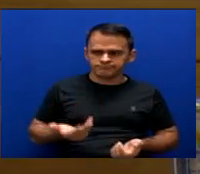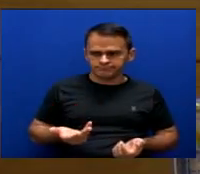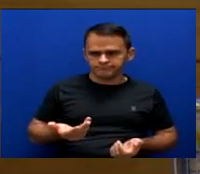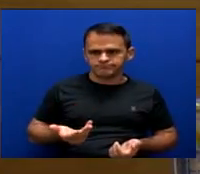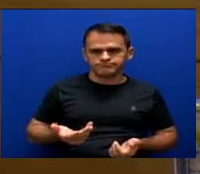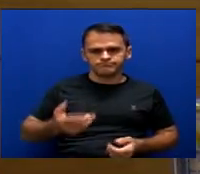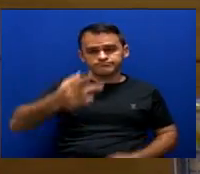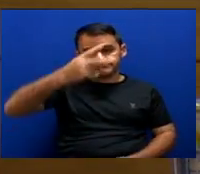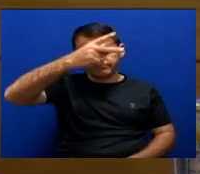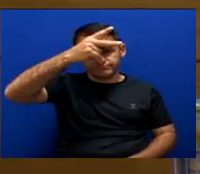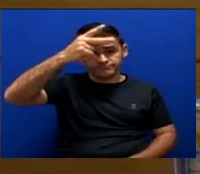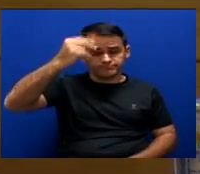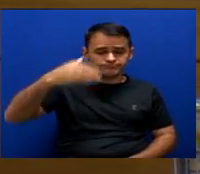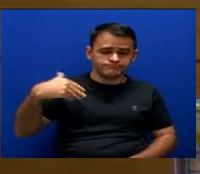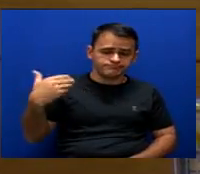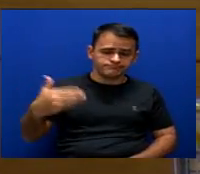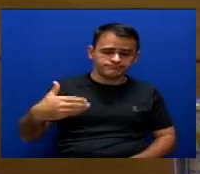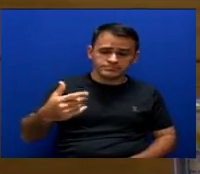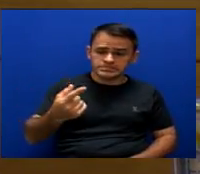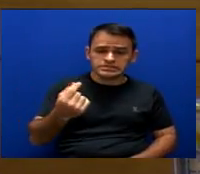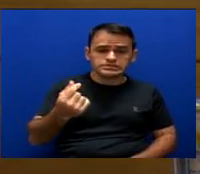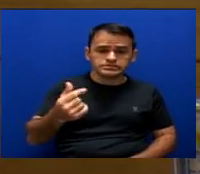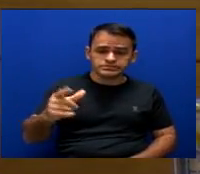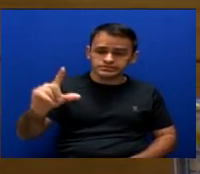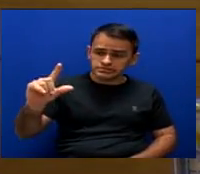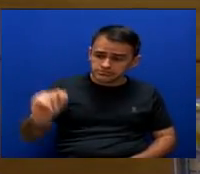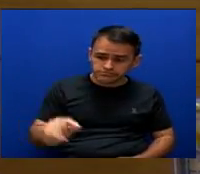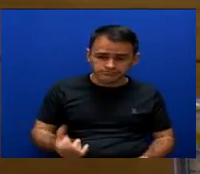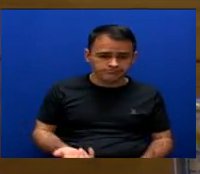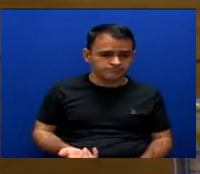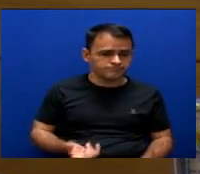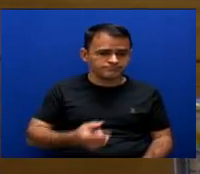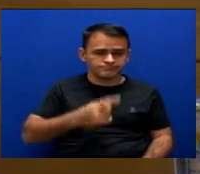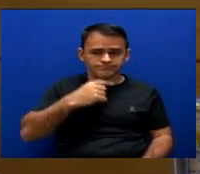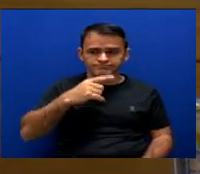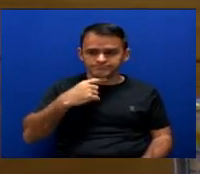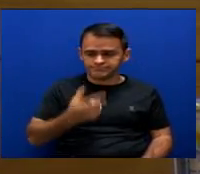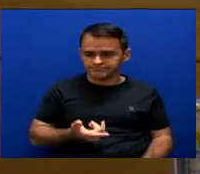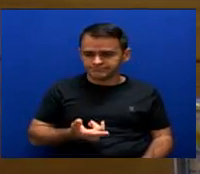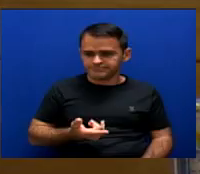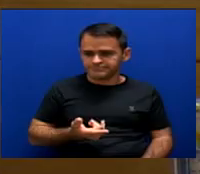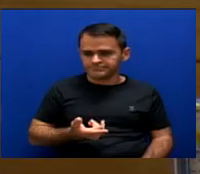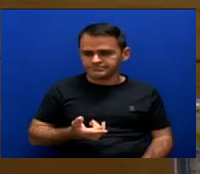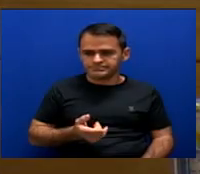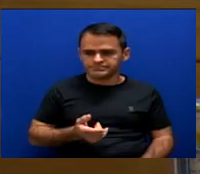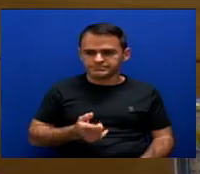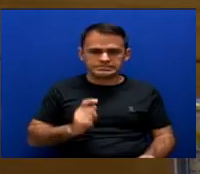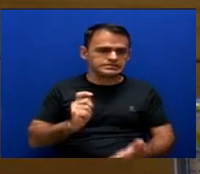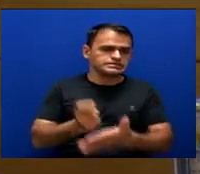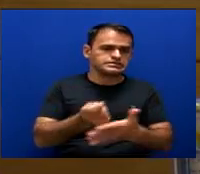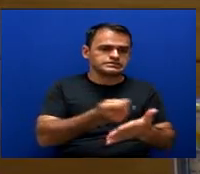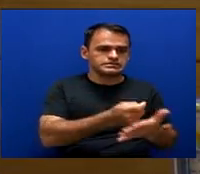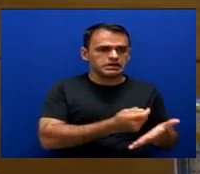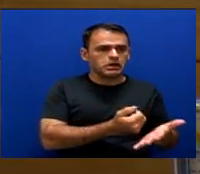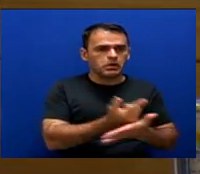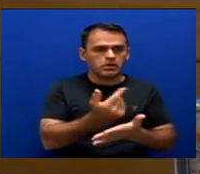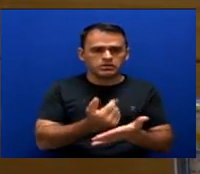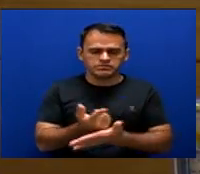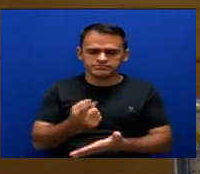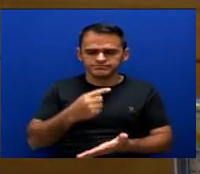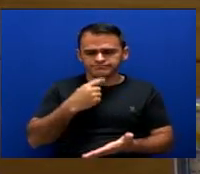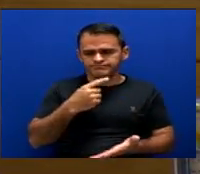não vão ter dinheiro para investir só para fazer custeio a responsabilidade federal ea